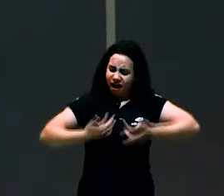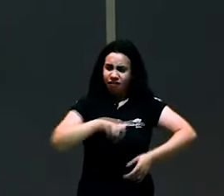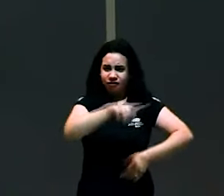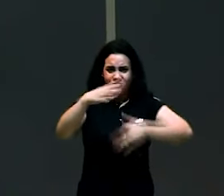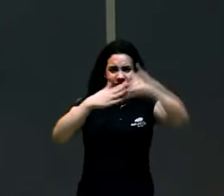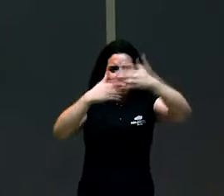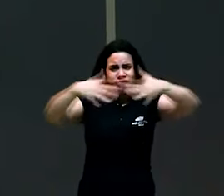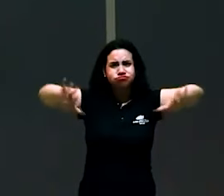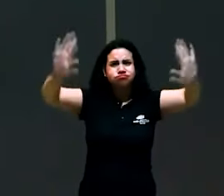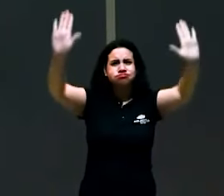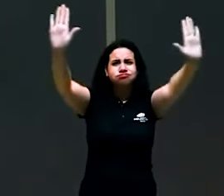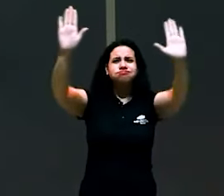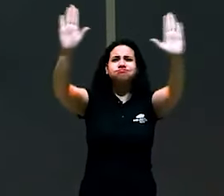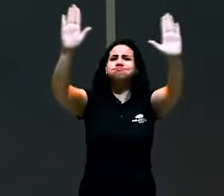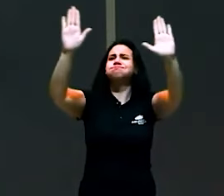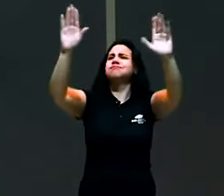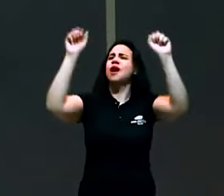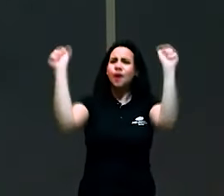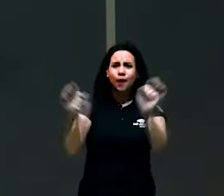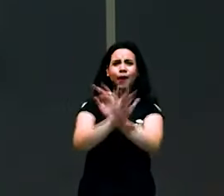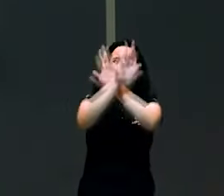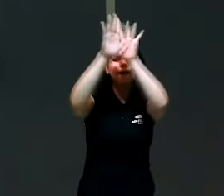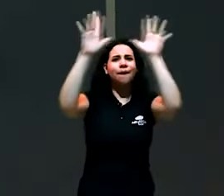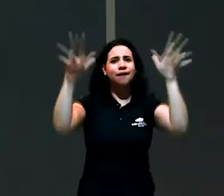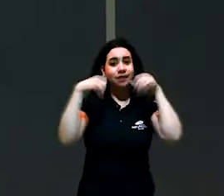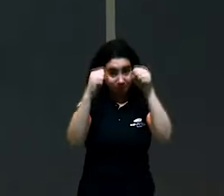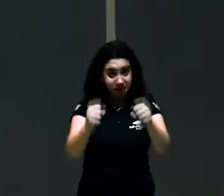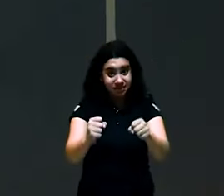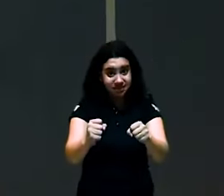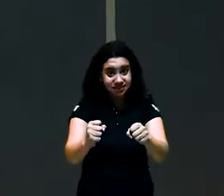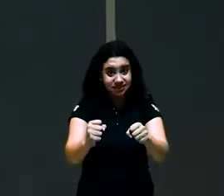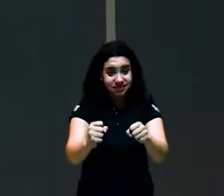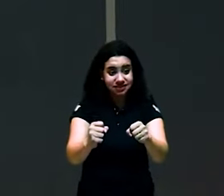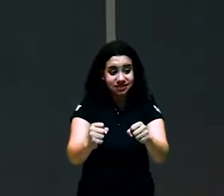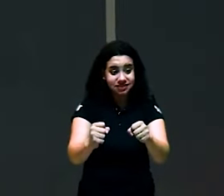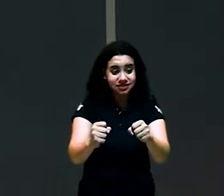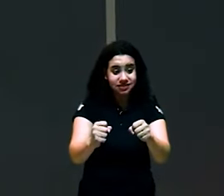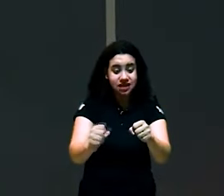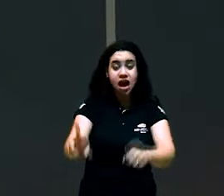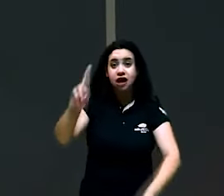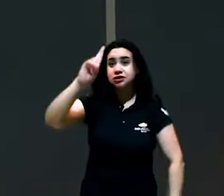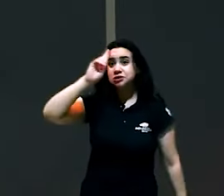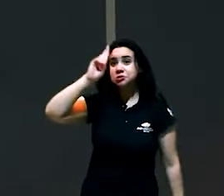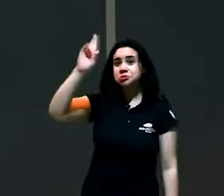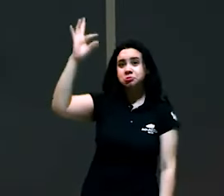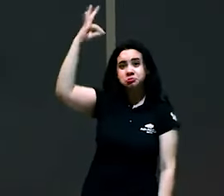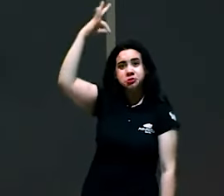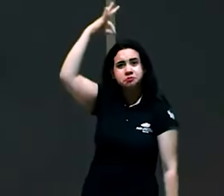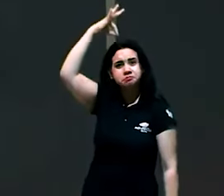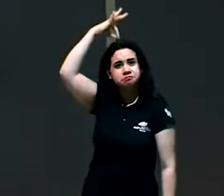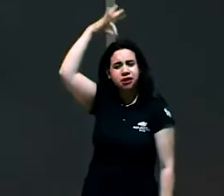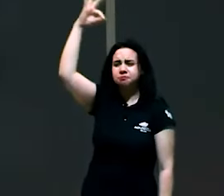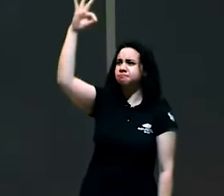glória a Deus nesta noite? Quando o Espírito do Senhor age, o tempo se acelera. Aquilo